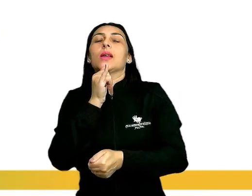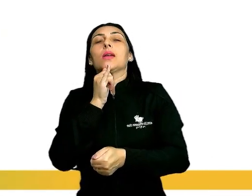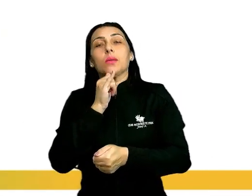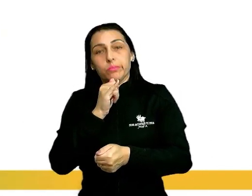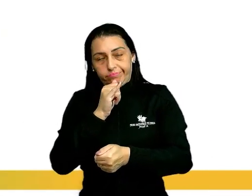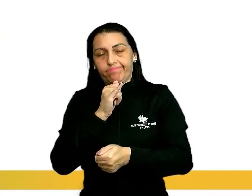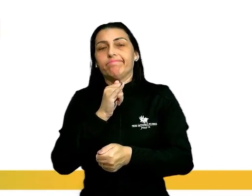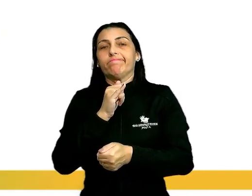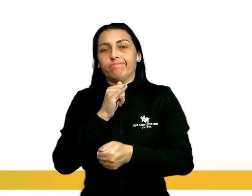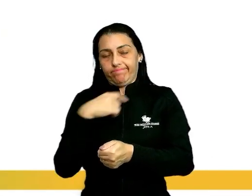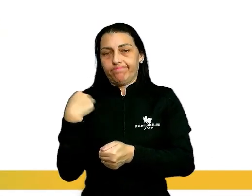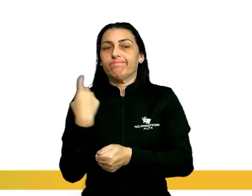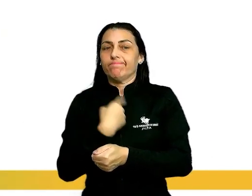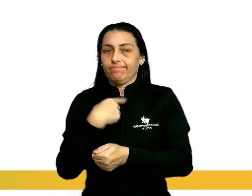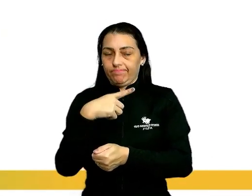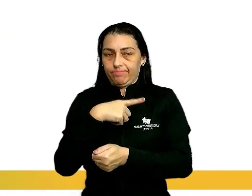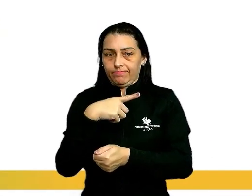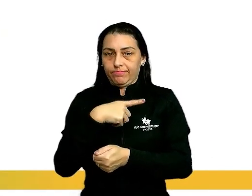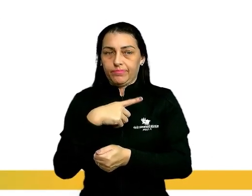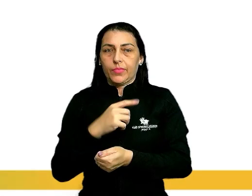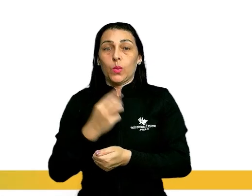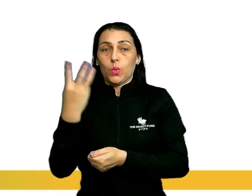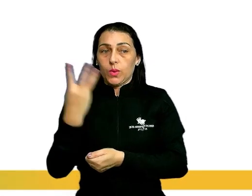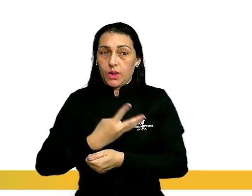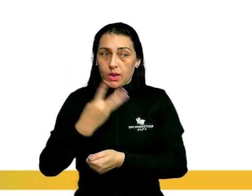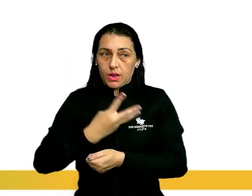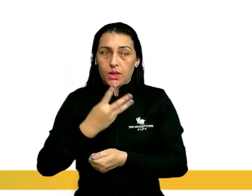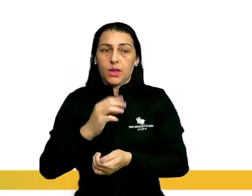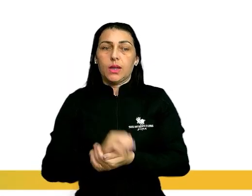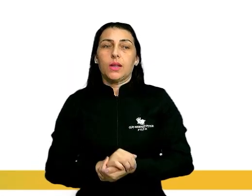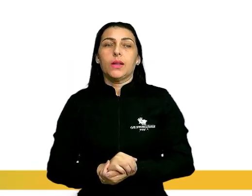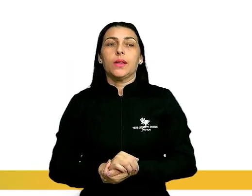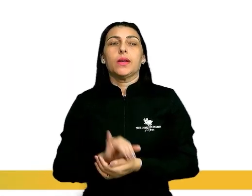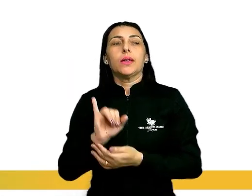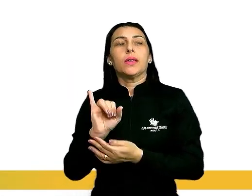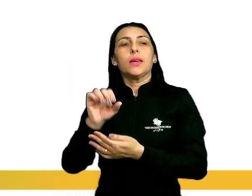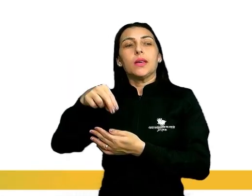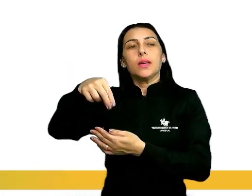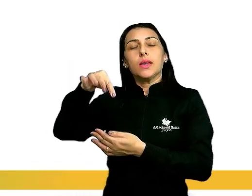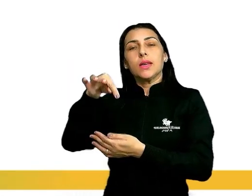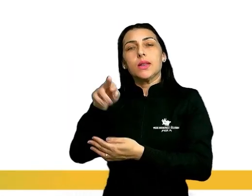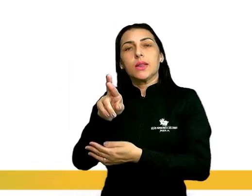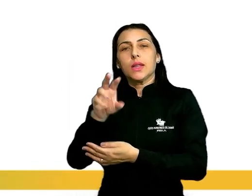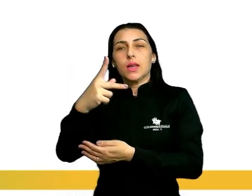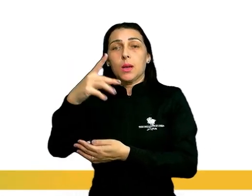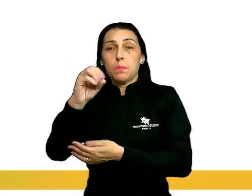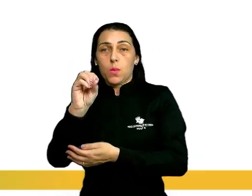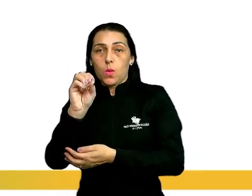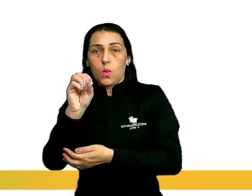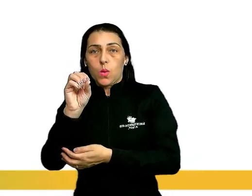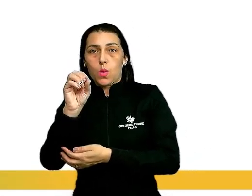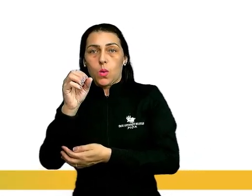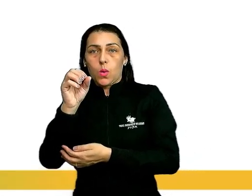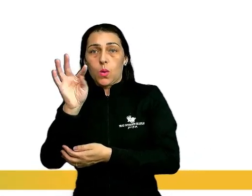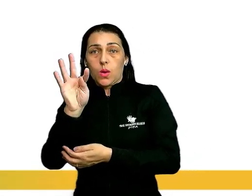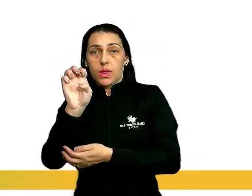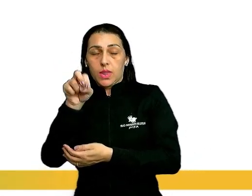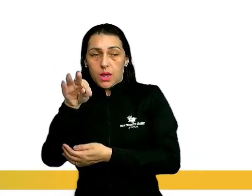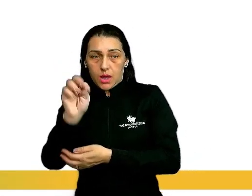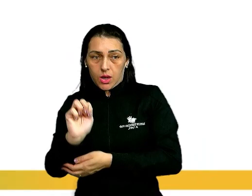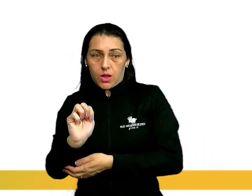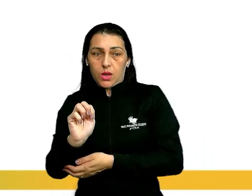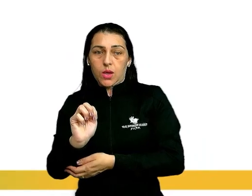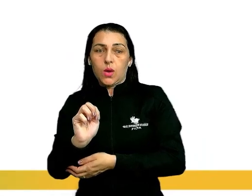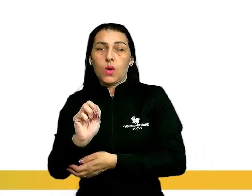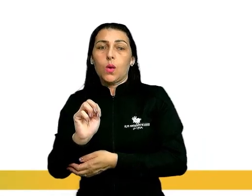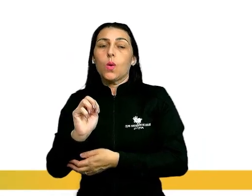interresistente Então e o terceiro interpotente qual a diferença para as duas primeiras bem